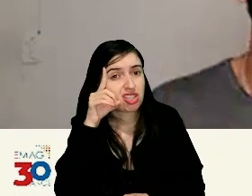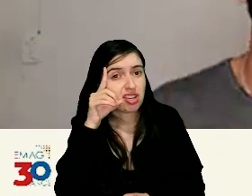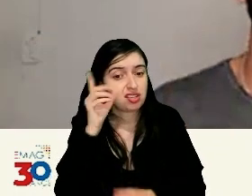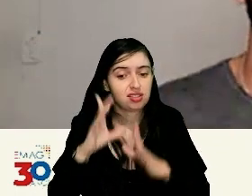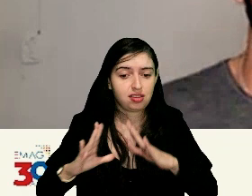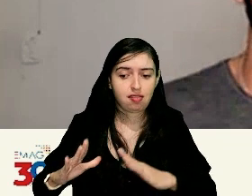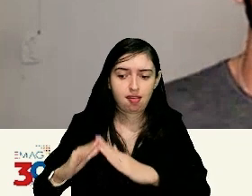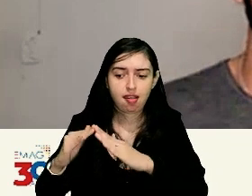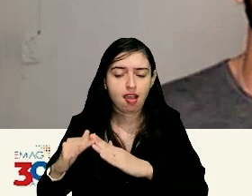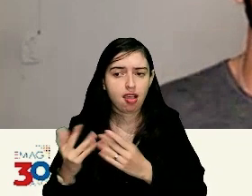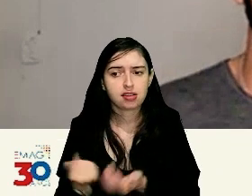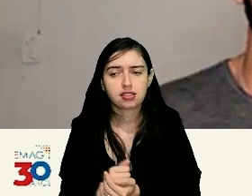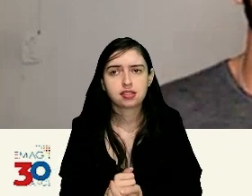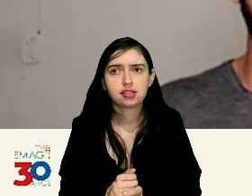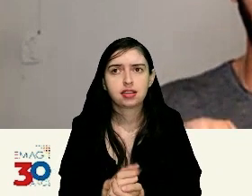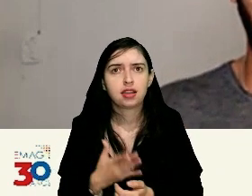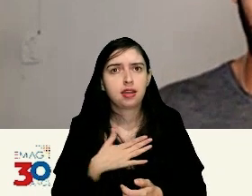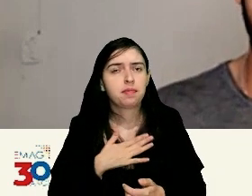surta.